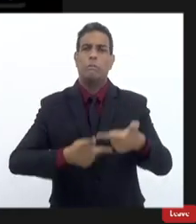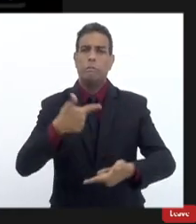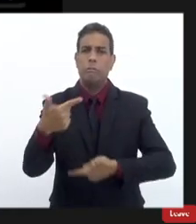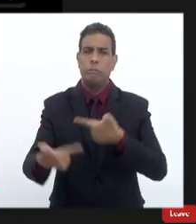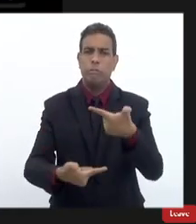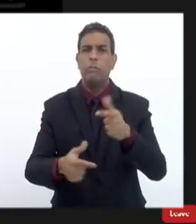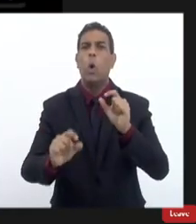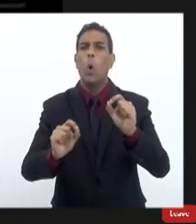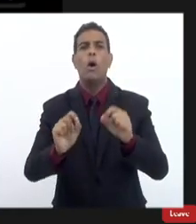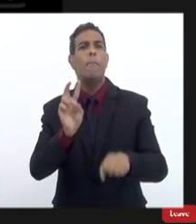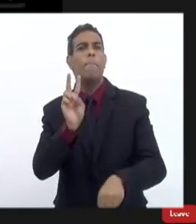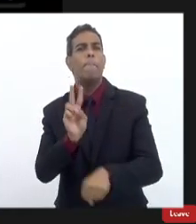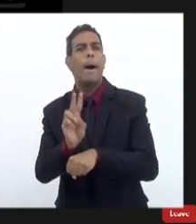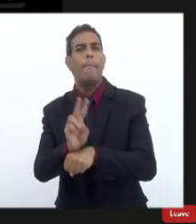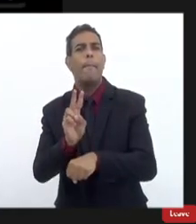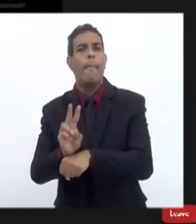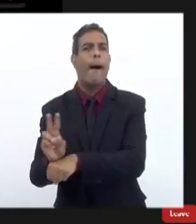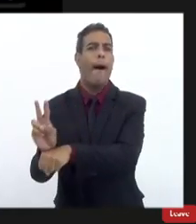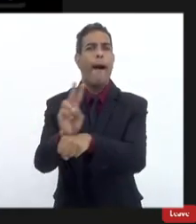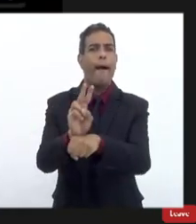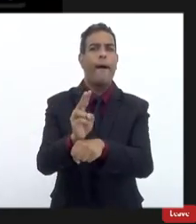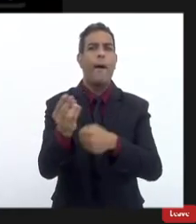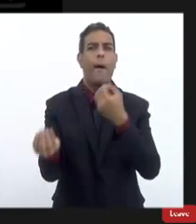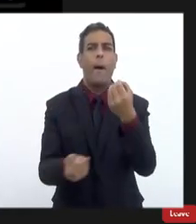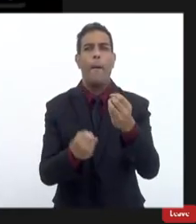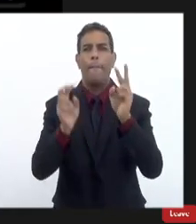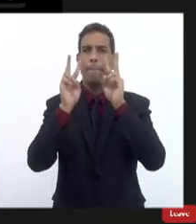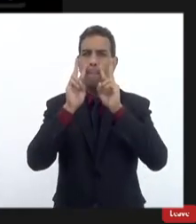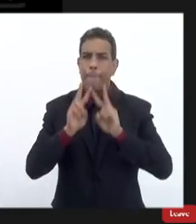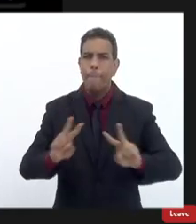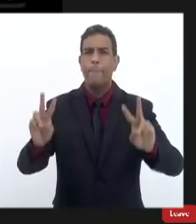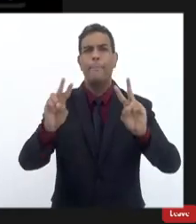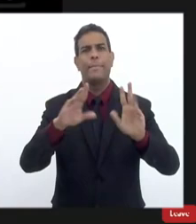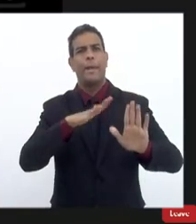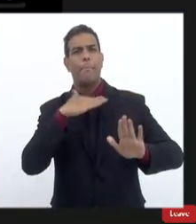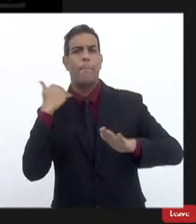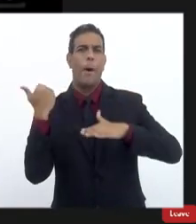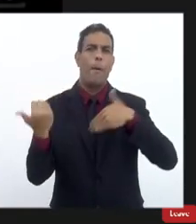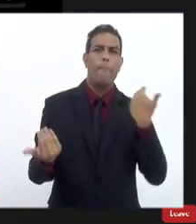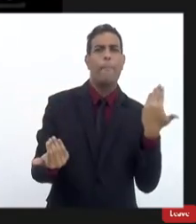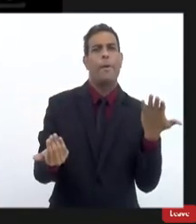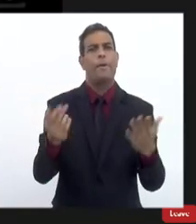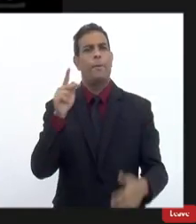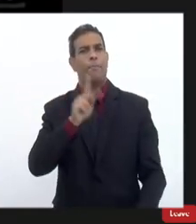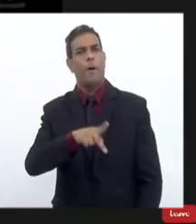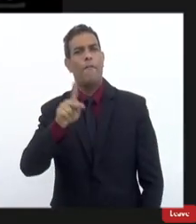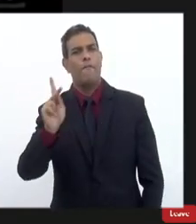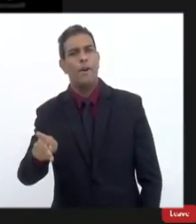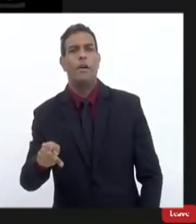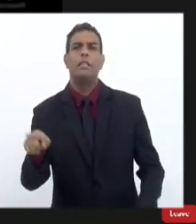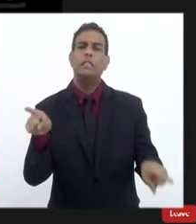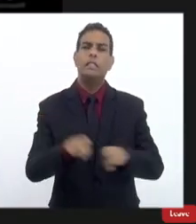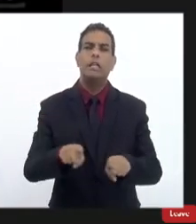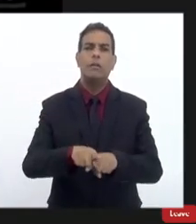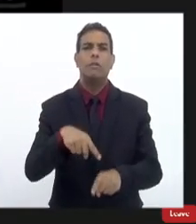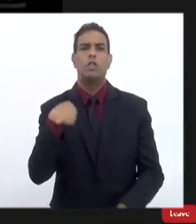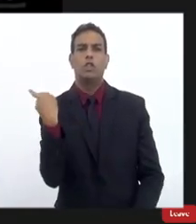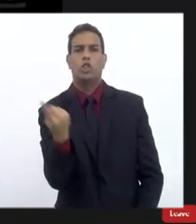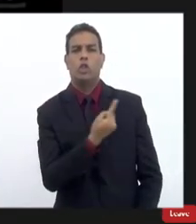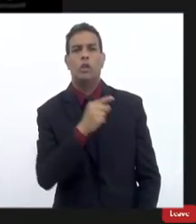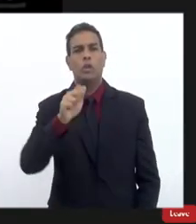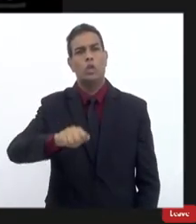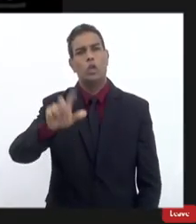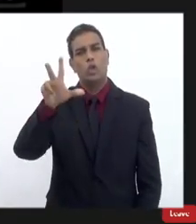de prevenção para que a gente não veja, né, a morte, não só dos profissionais da educação, como dos nossos alunos